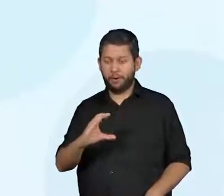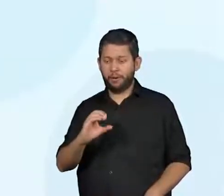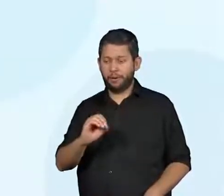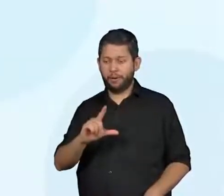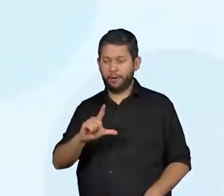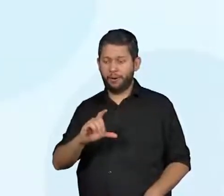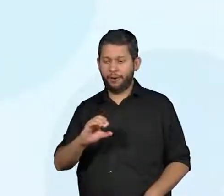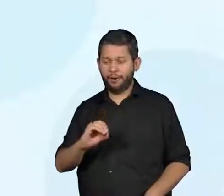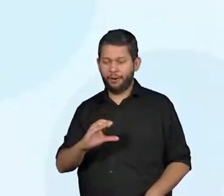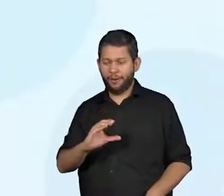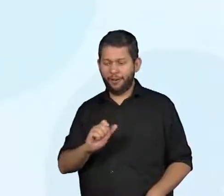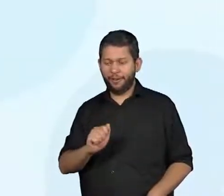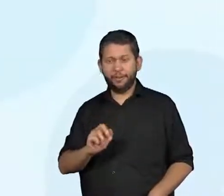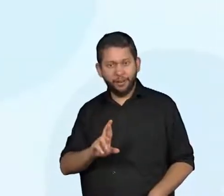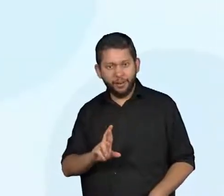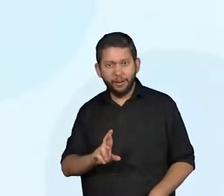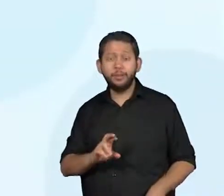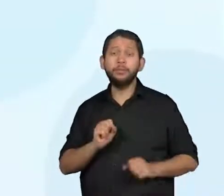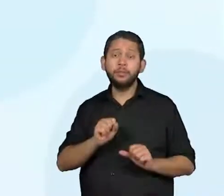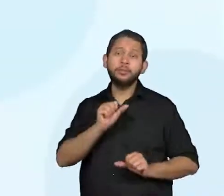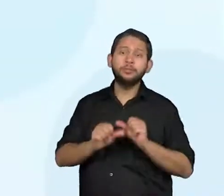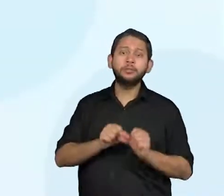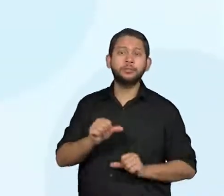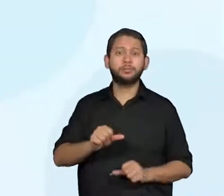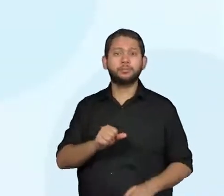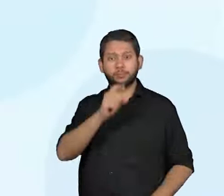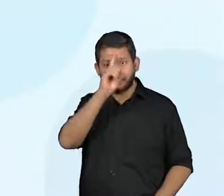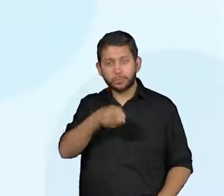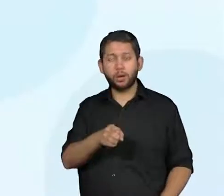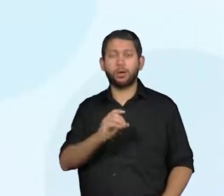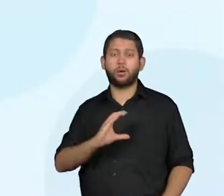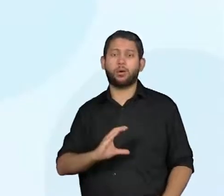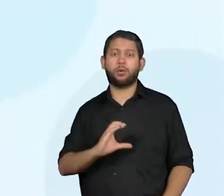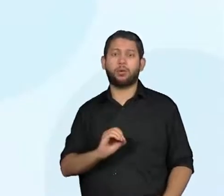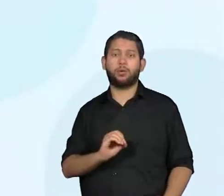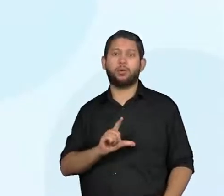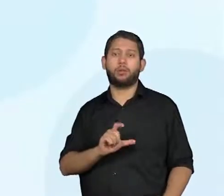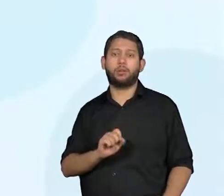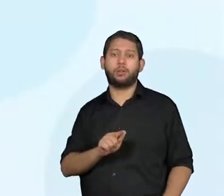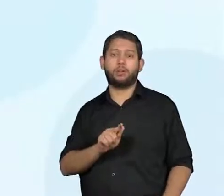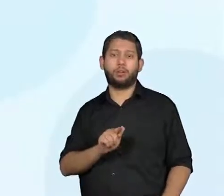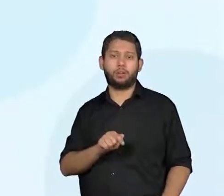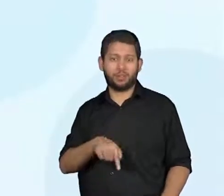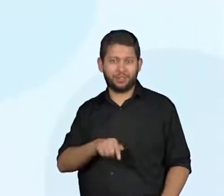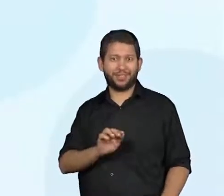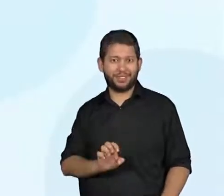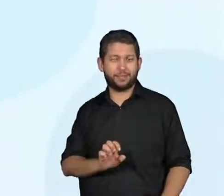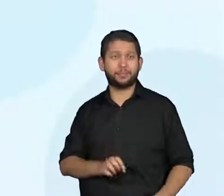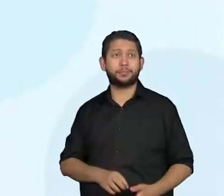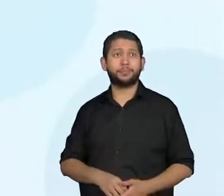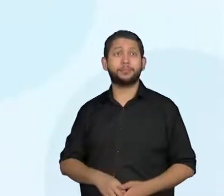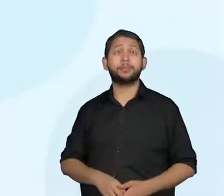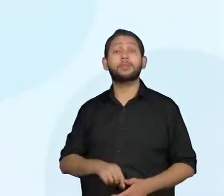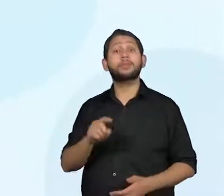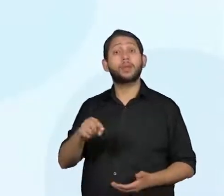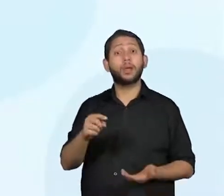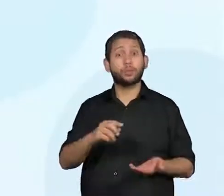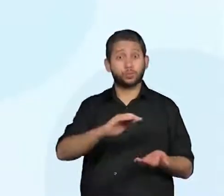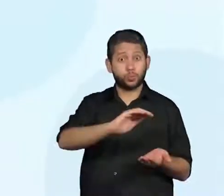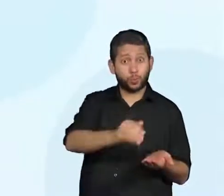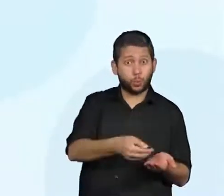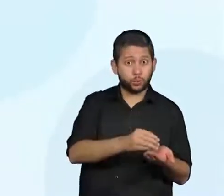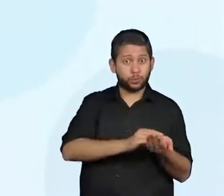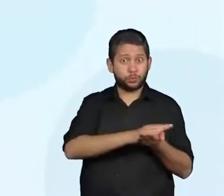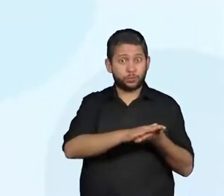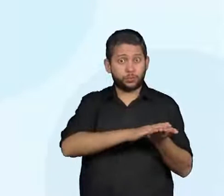Vamos continuar aqui. Enrole os biscoitos e coloque na gordura fria, com